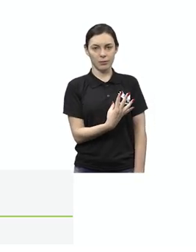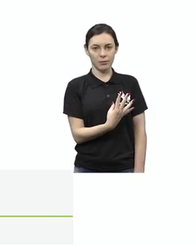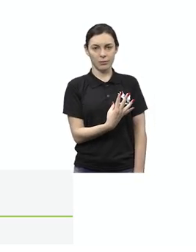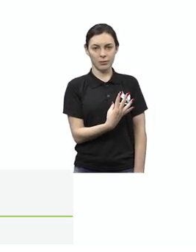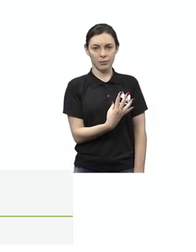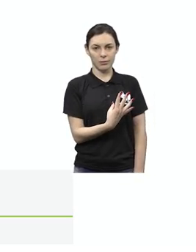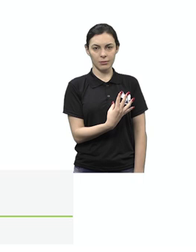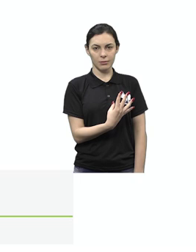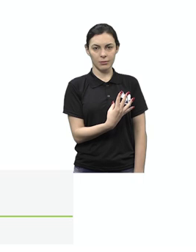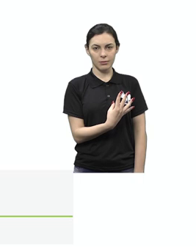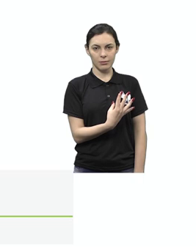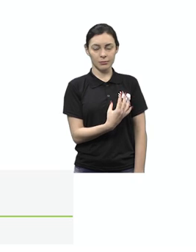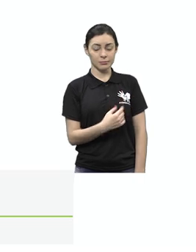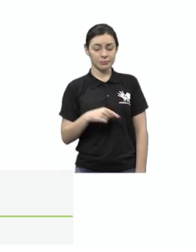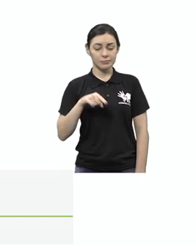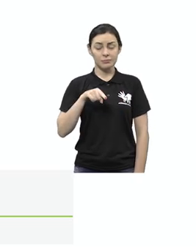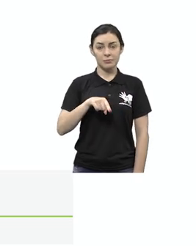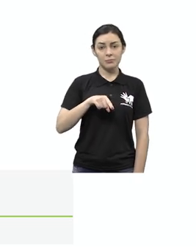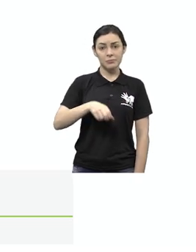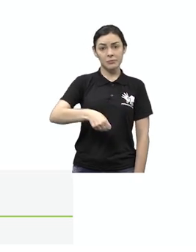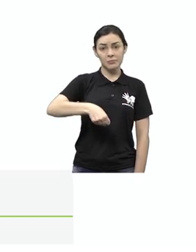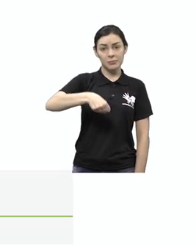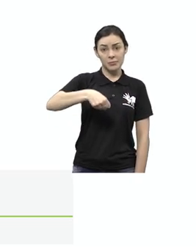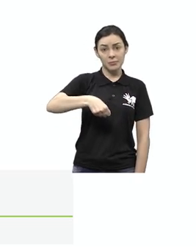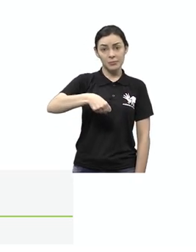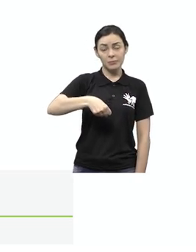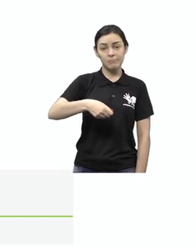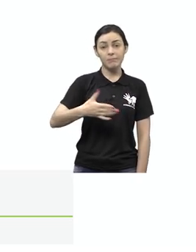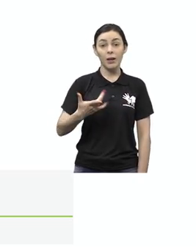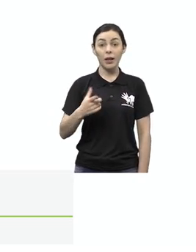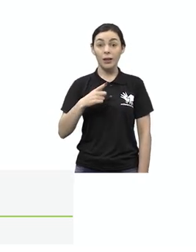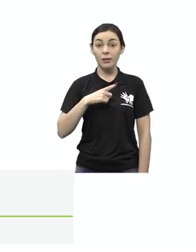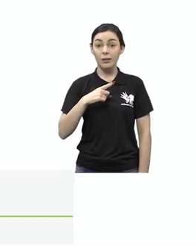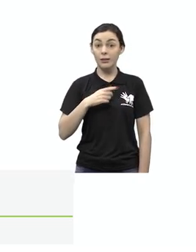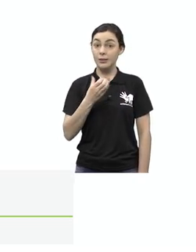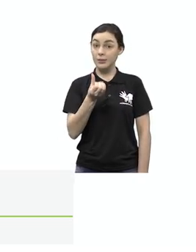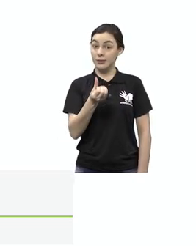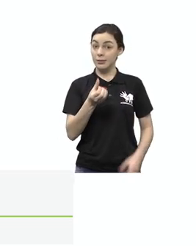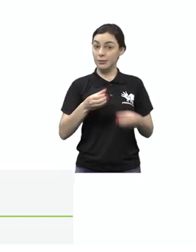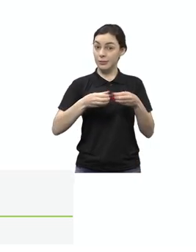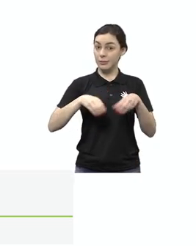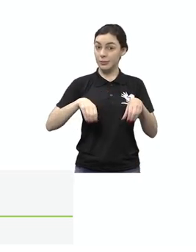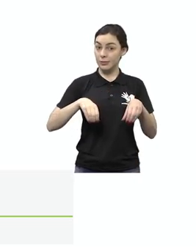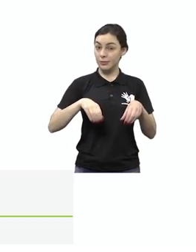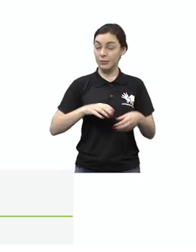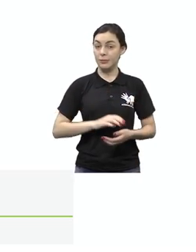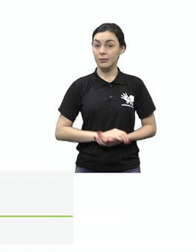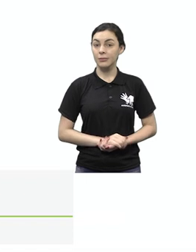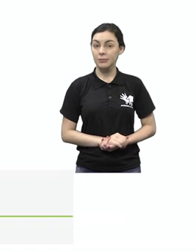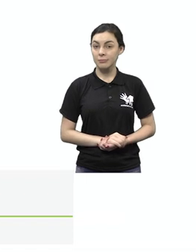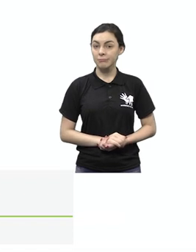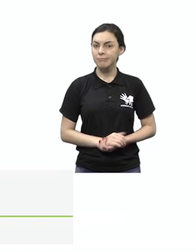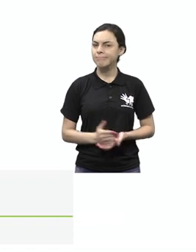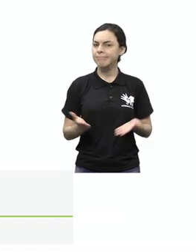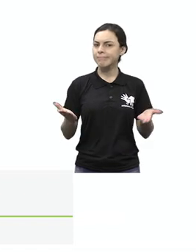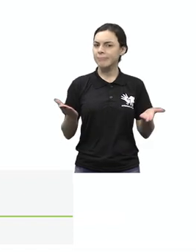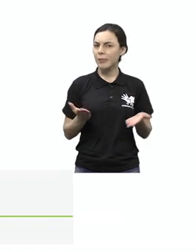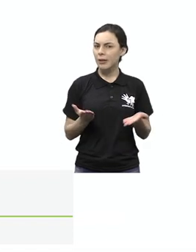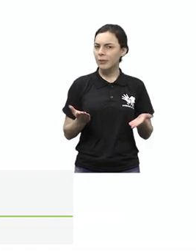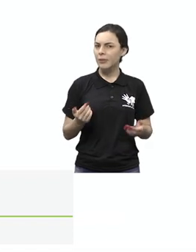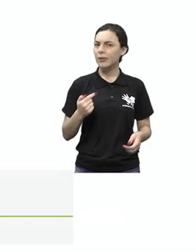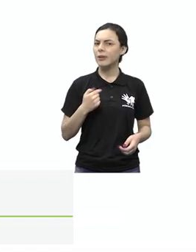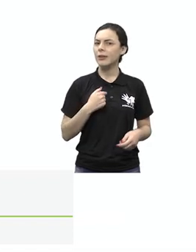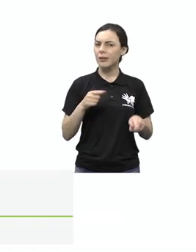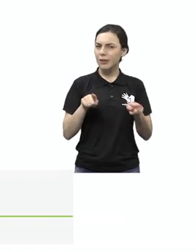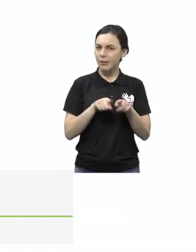ovos? 4 ovos. E na segunda cesta? Agora eu tenho 6 ovos. Eu